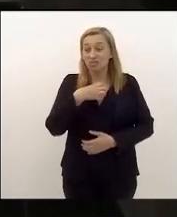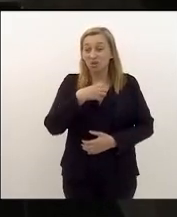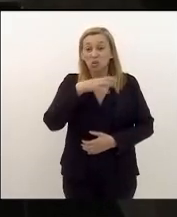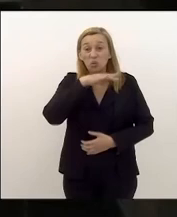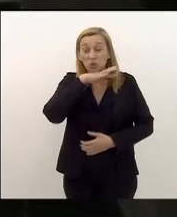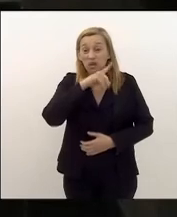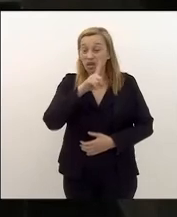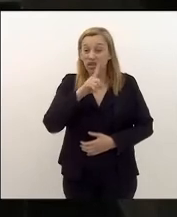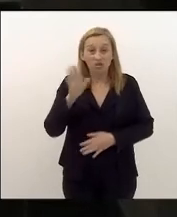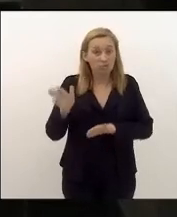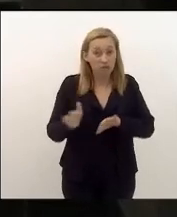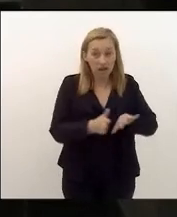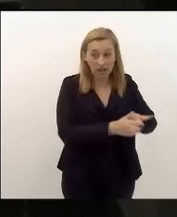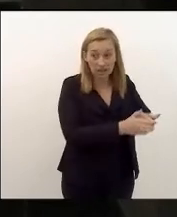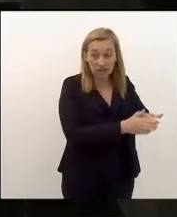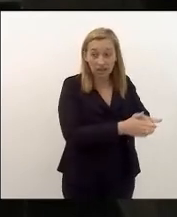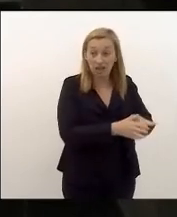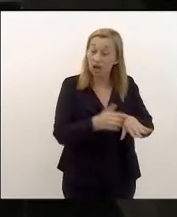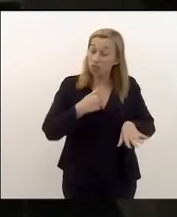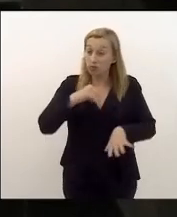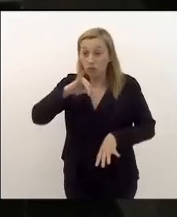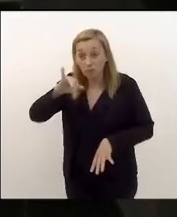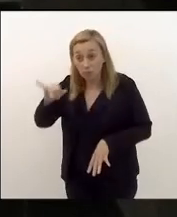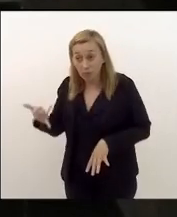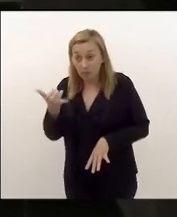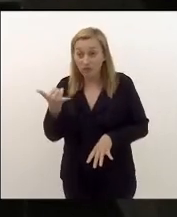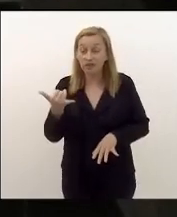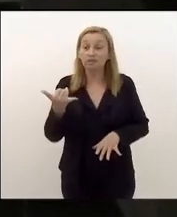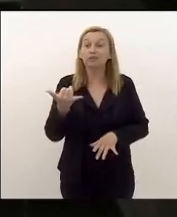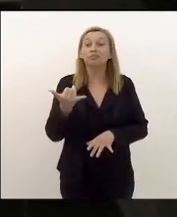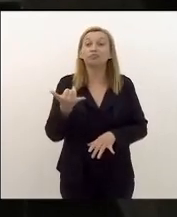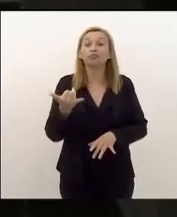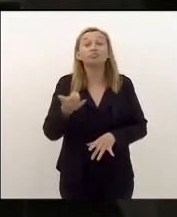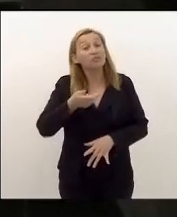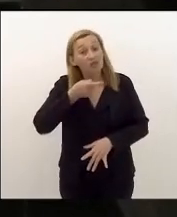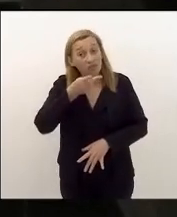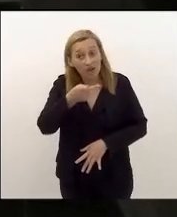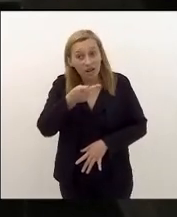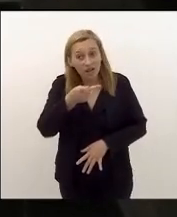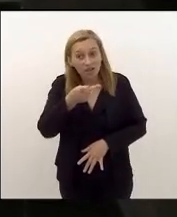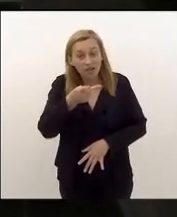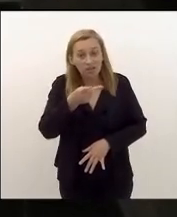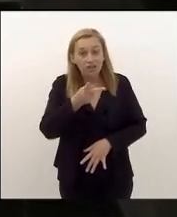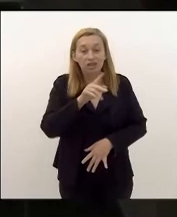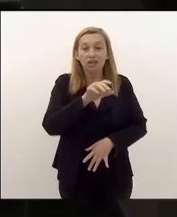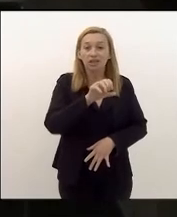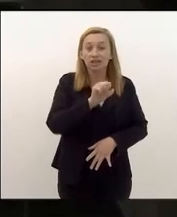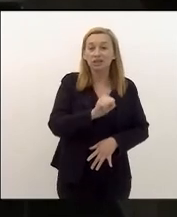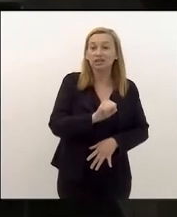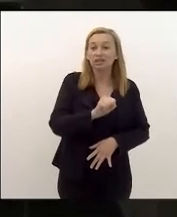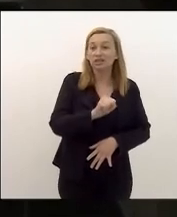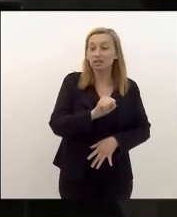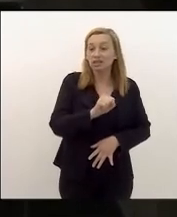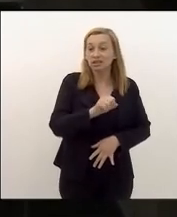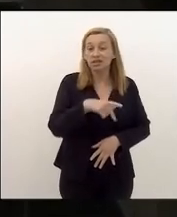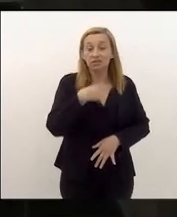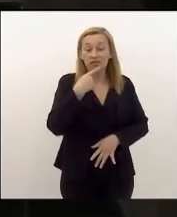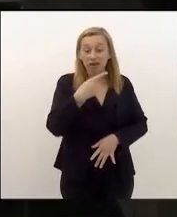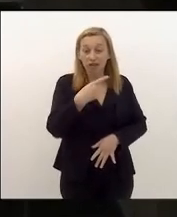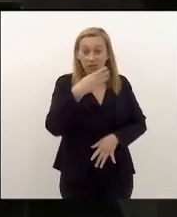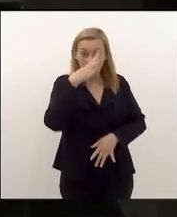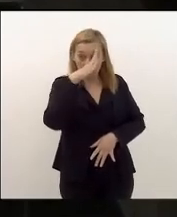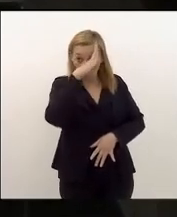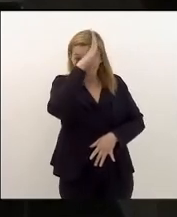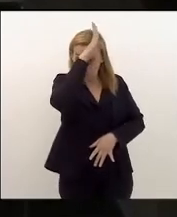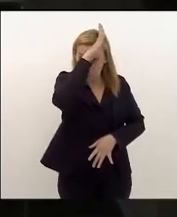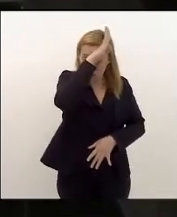E eu estou aproveitando o ensejo para dizer que, secundando Bolsonaro,